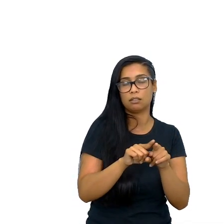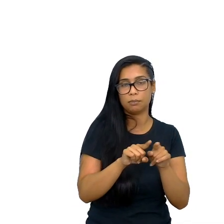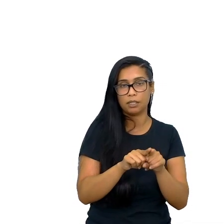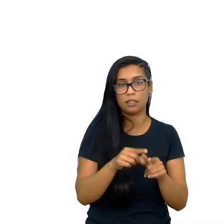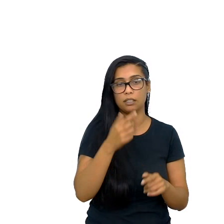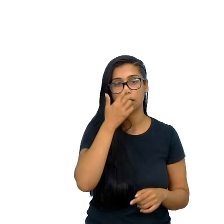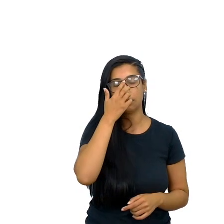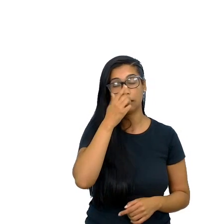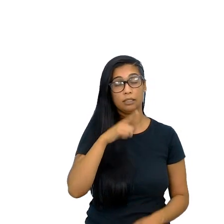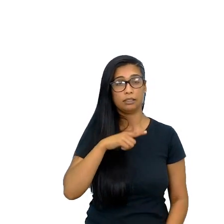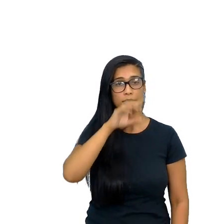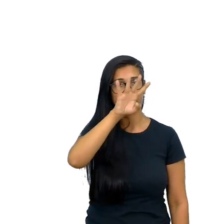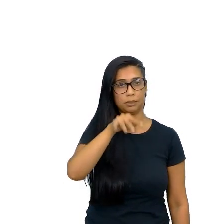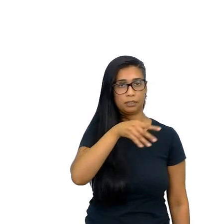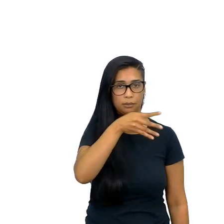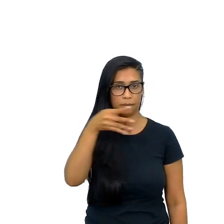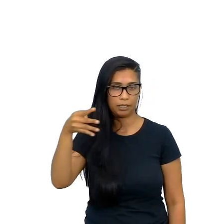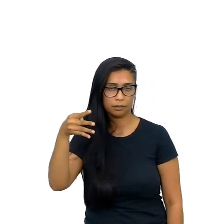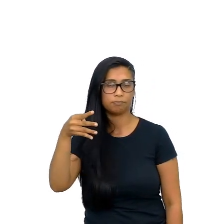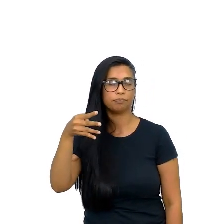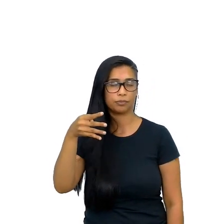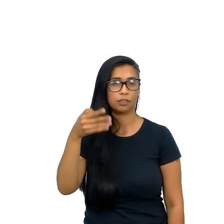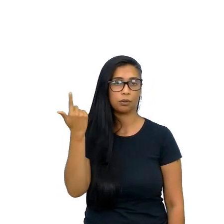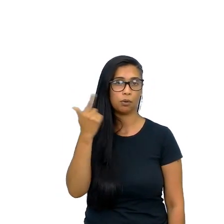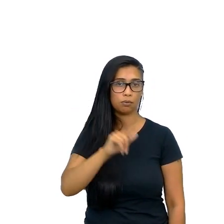tabela que você pode, professor, criar